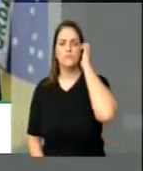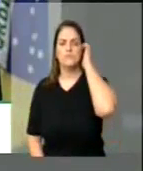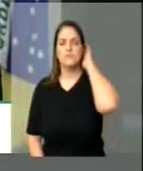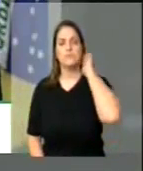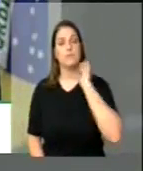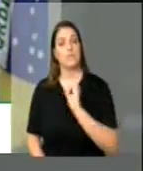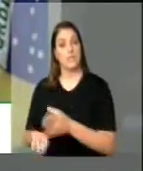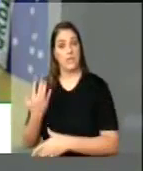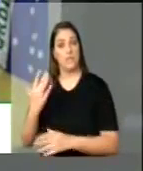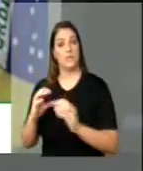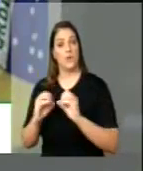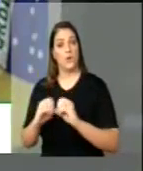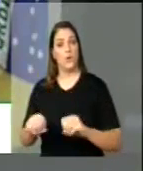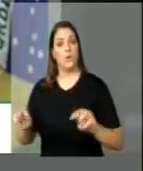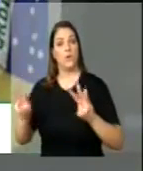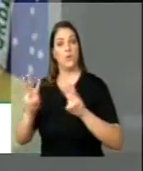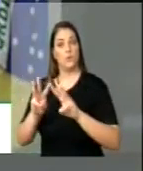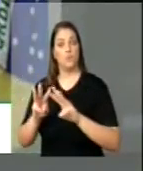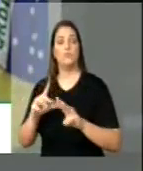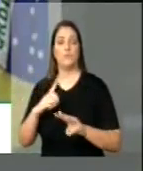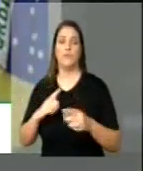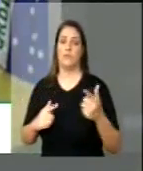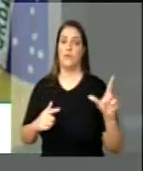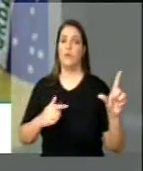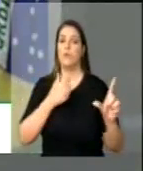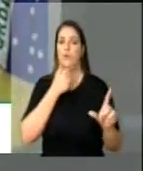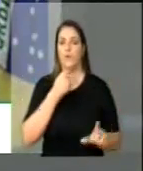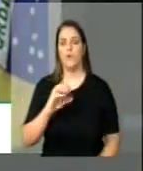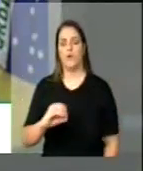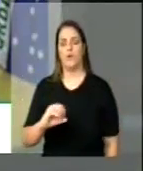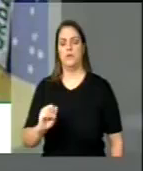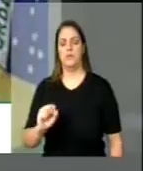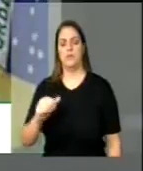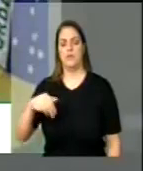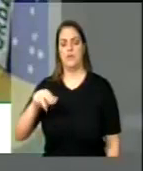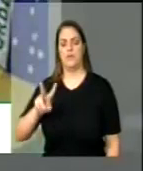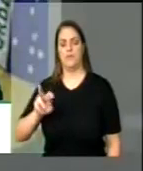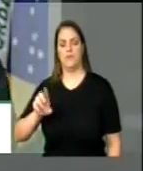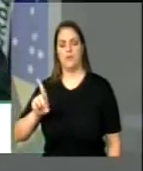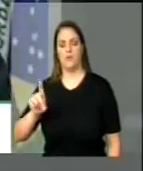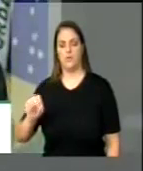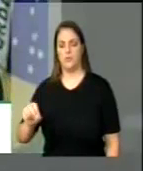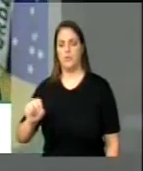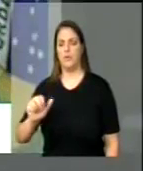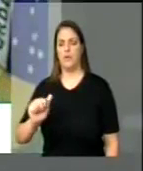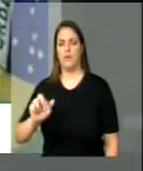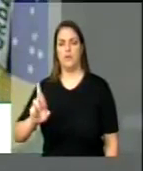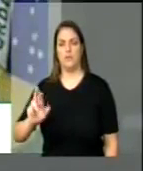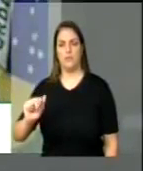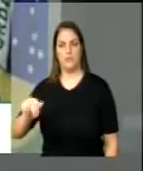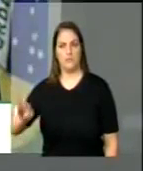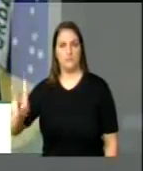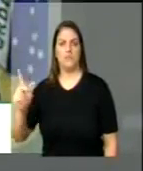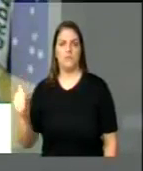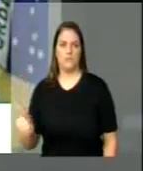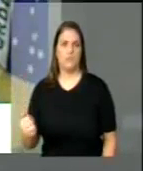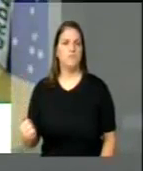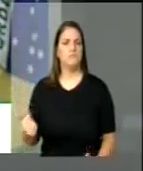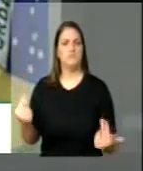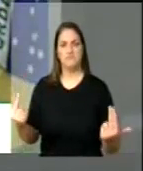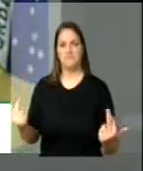ONU foi um brasileiro, Oswaldo Aranha. Então colocamos ele também no hall dos grandes homens que tiveram a